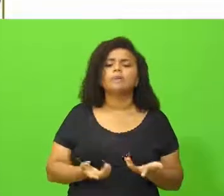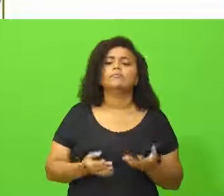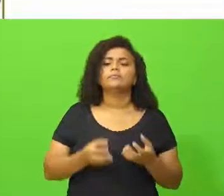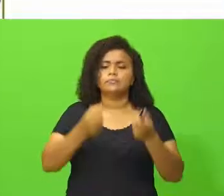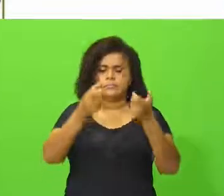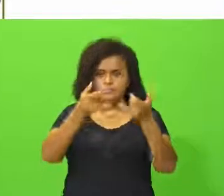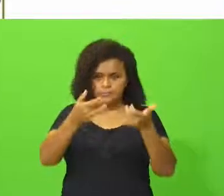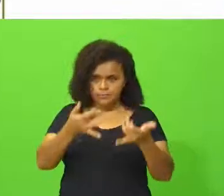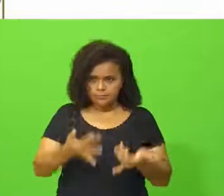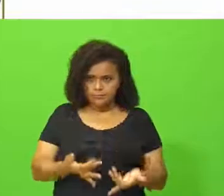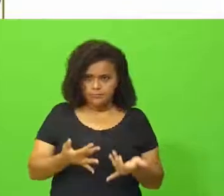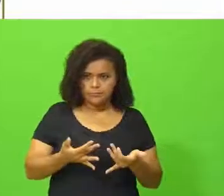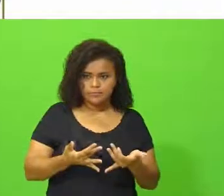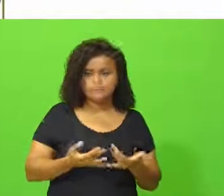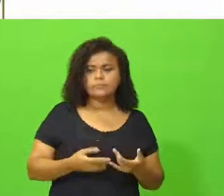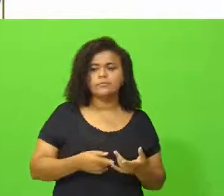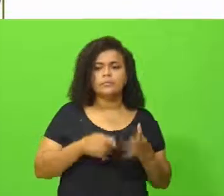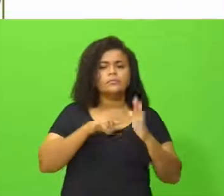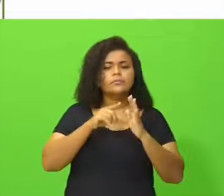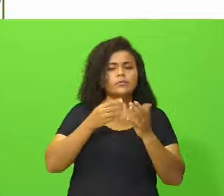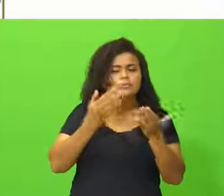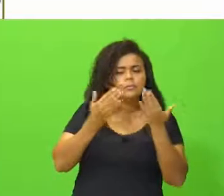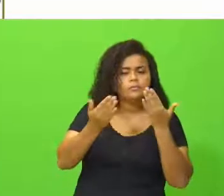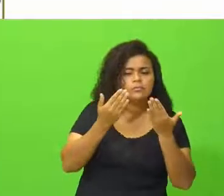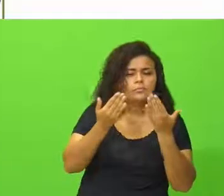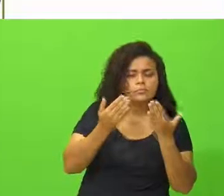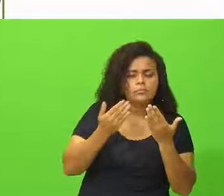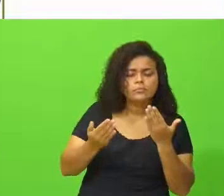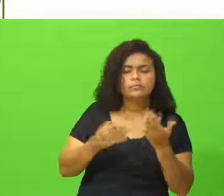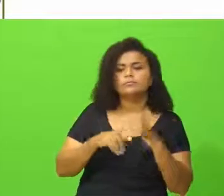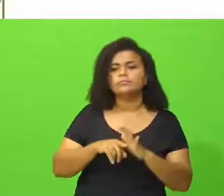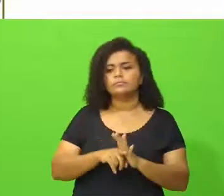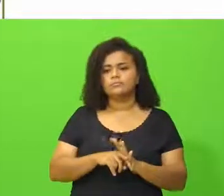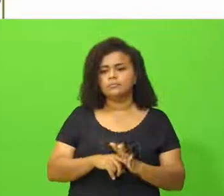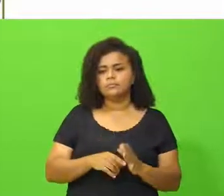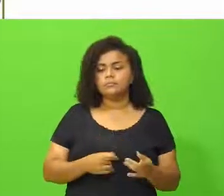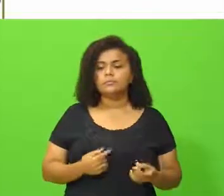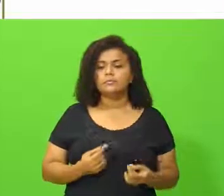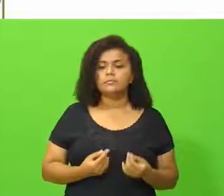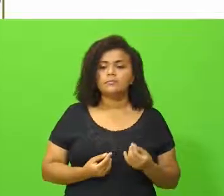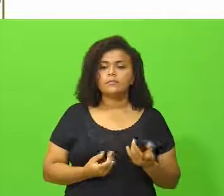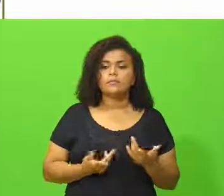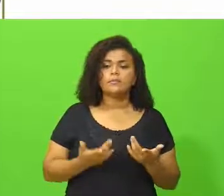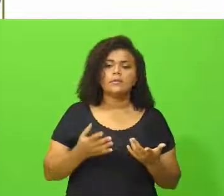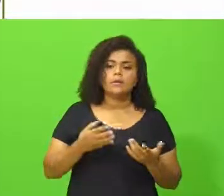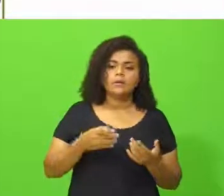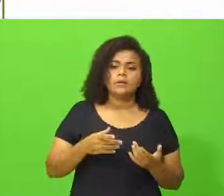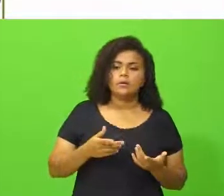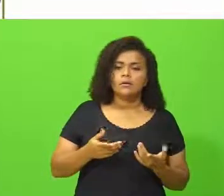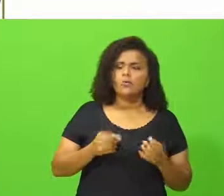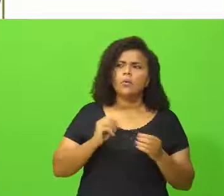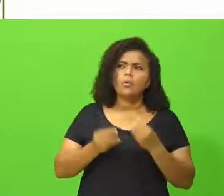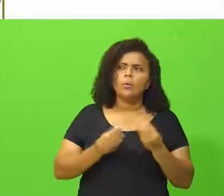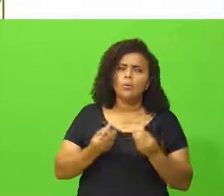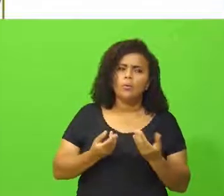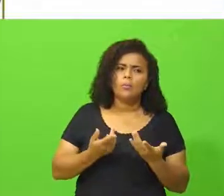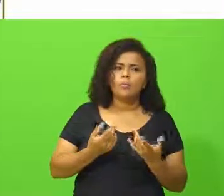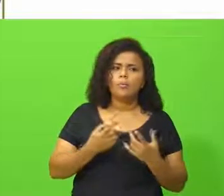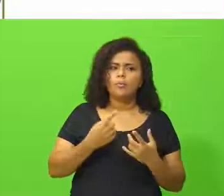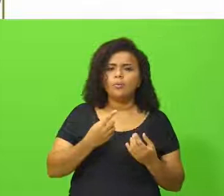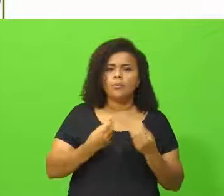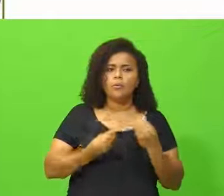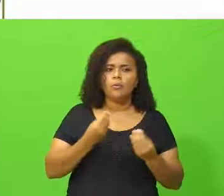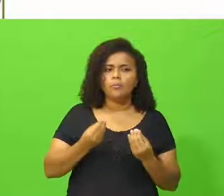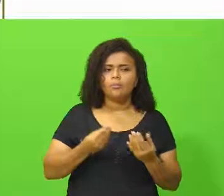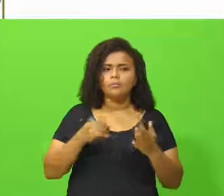Primeiro, vamos analisar quem se envolve mais em crimes. Vamos analisar,